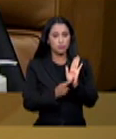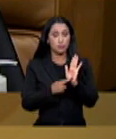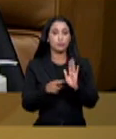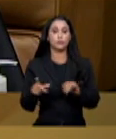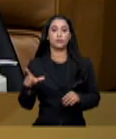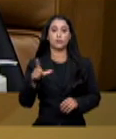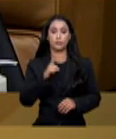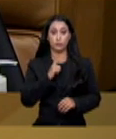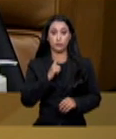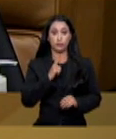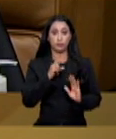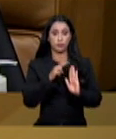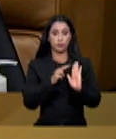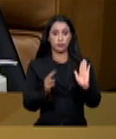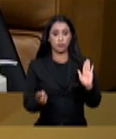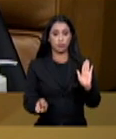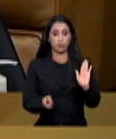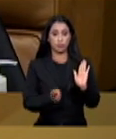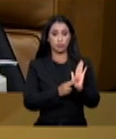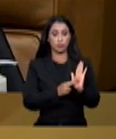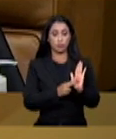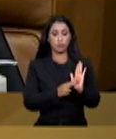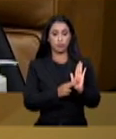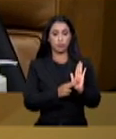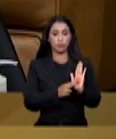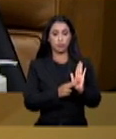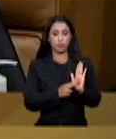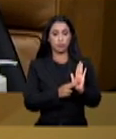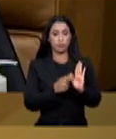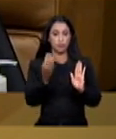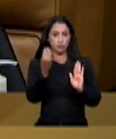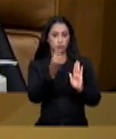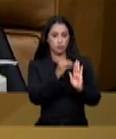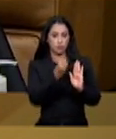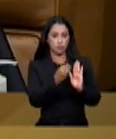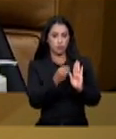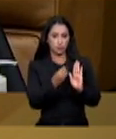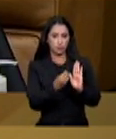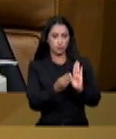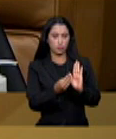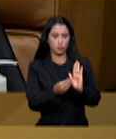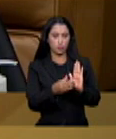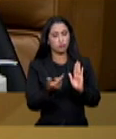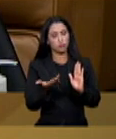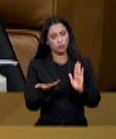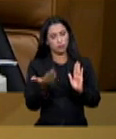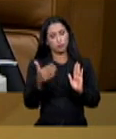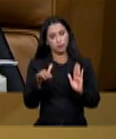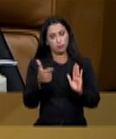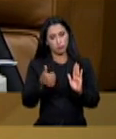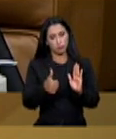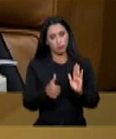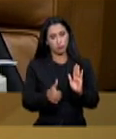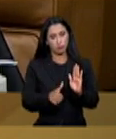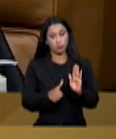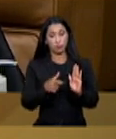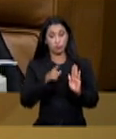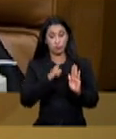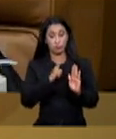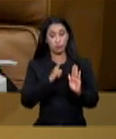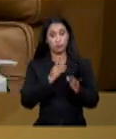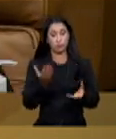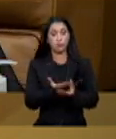que estão na norma, cujos dispositivos aqui estão sendo impugnados, prevêem o